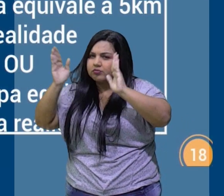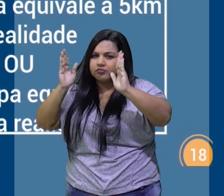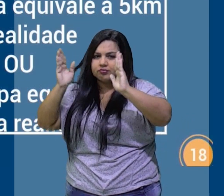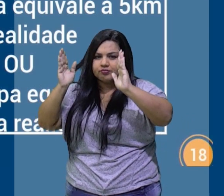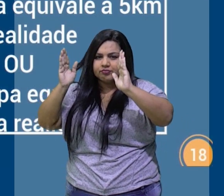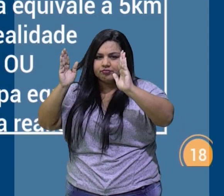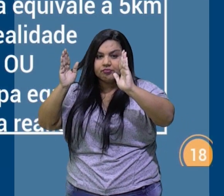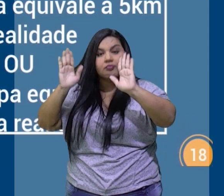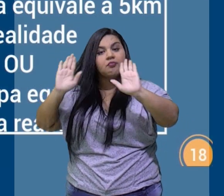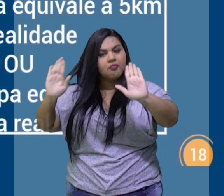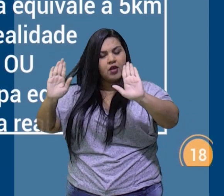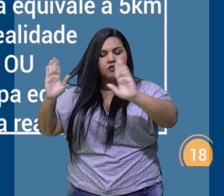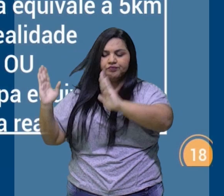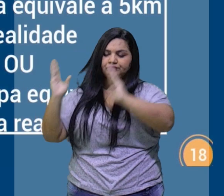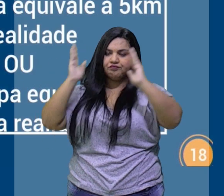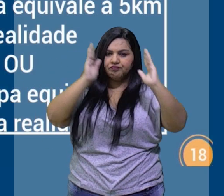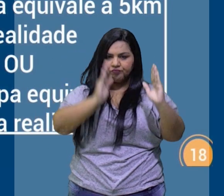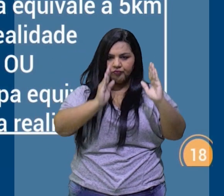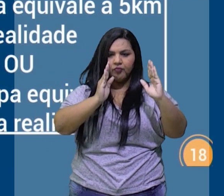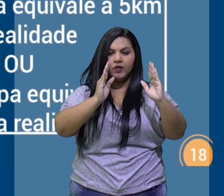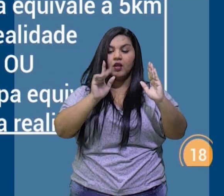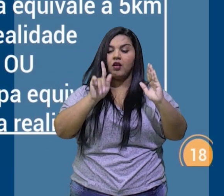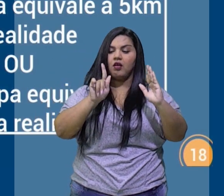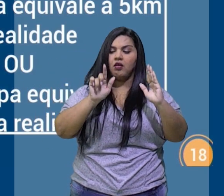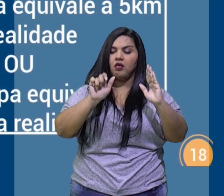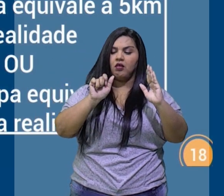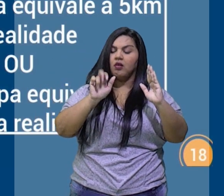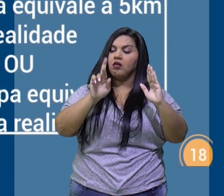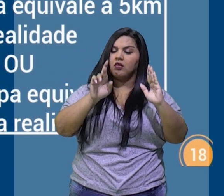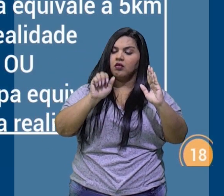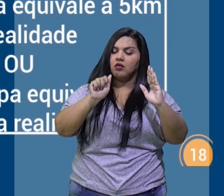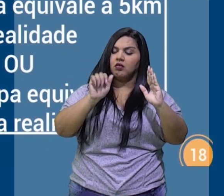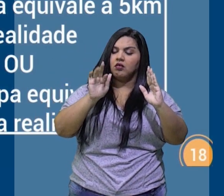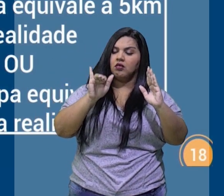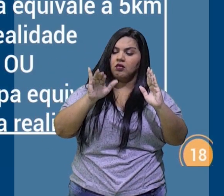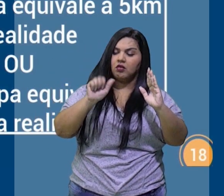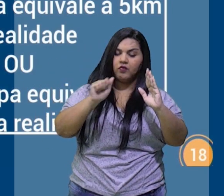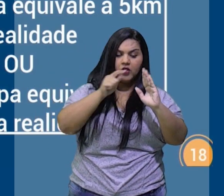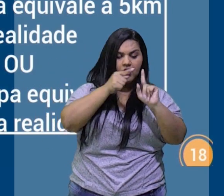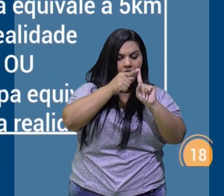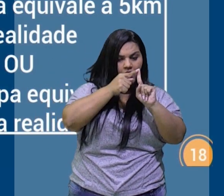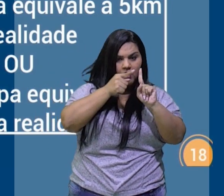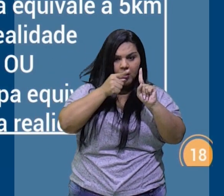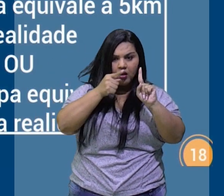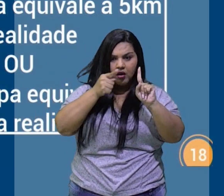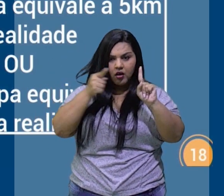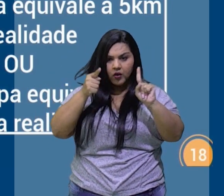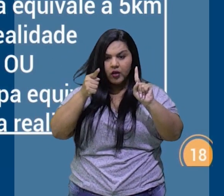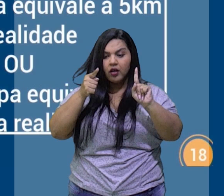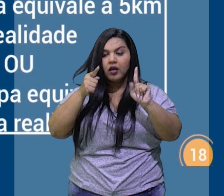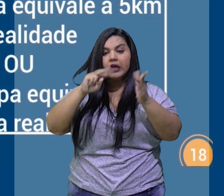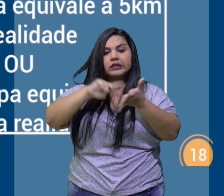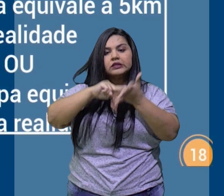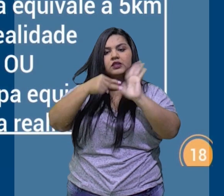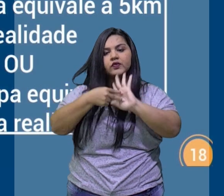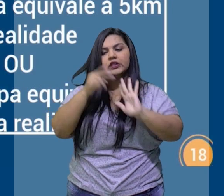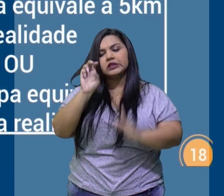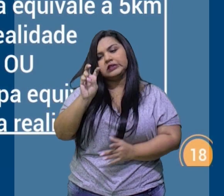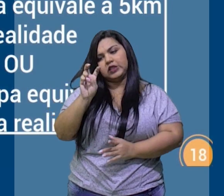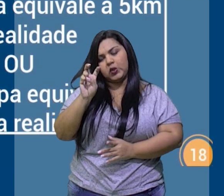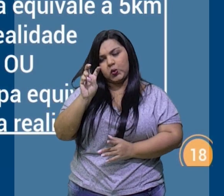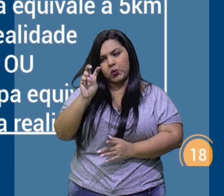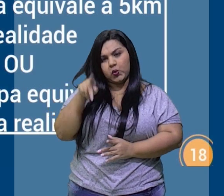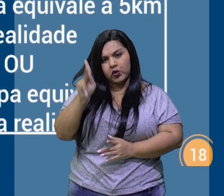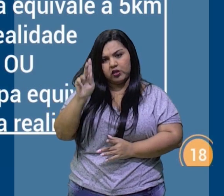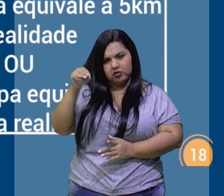escala gráfica, né, nós temos aí que 1 centímetro no mapa equivale a 5 quilômetros na realidade, né?